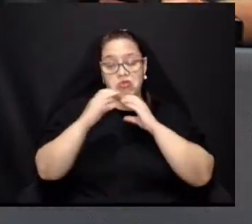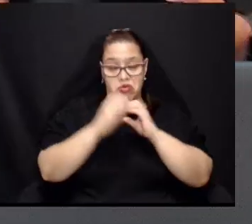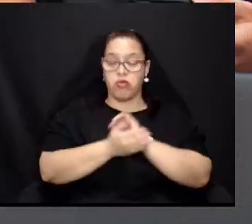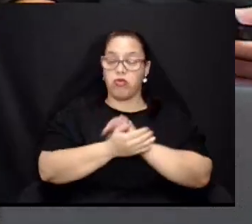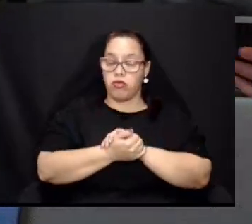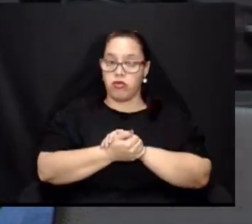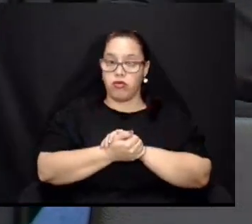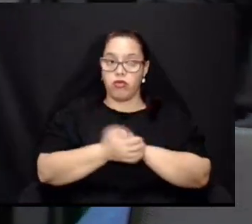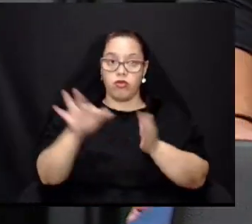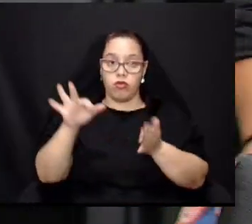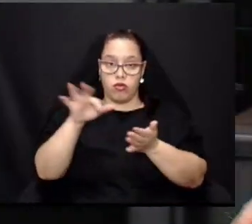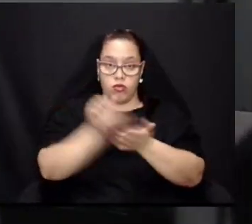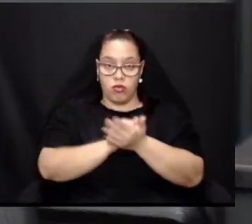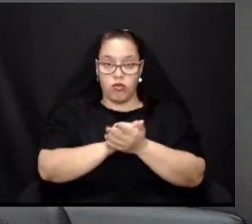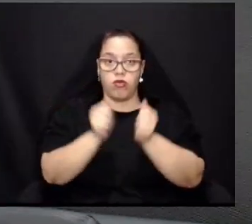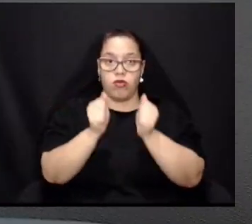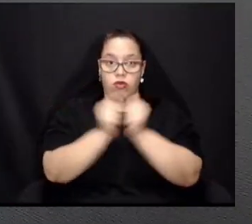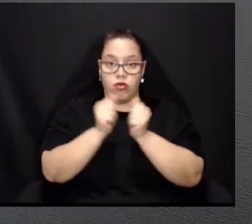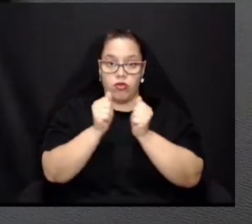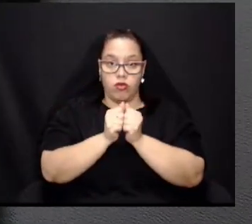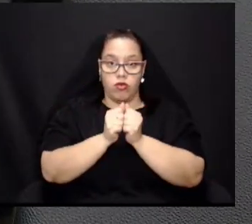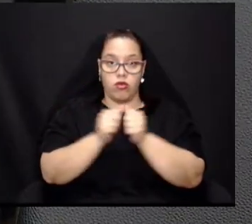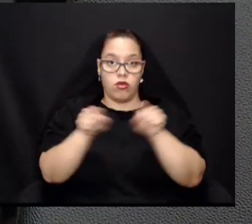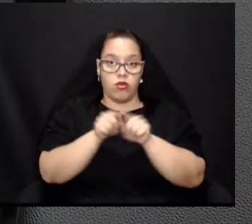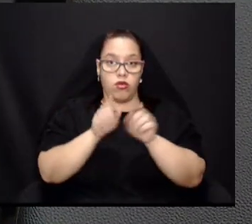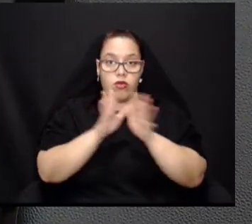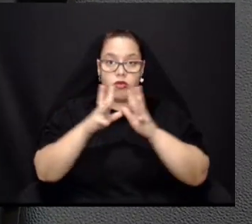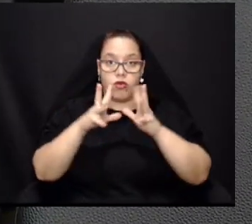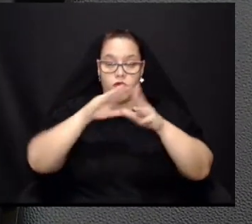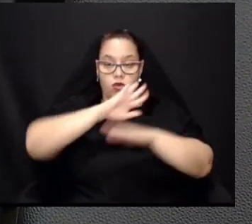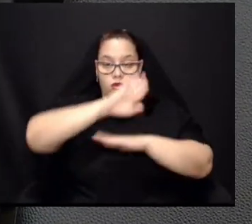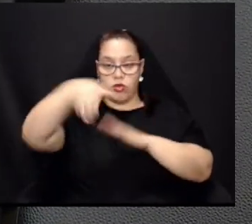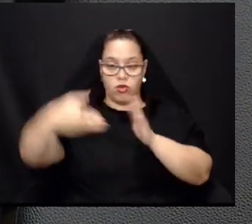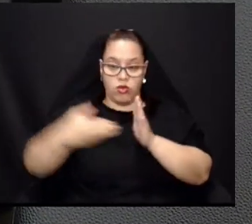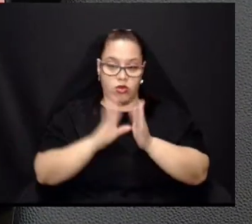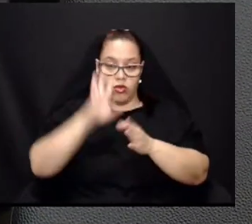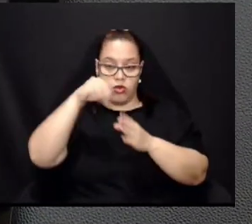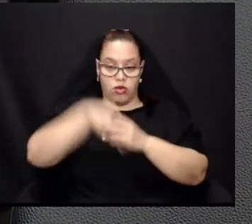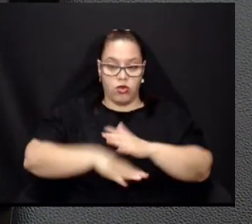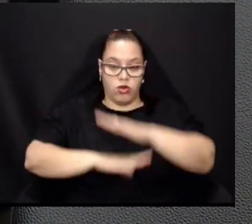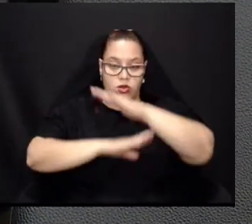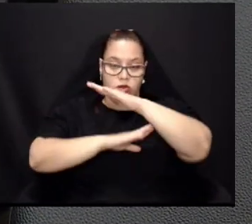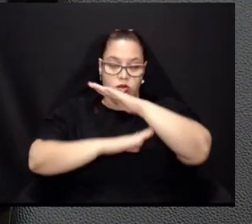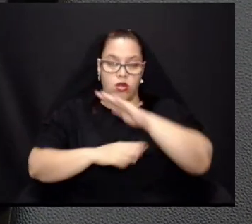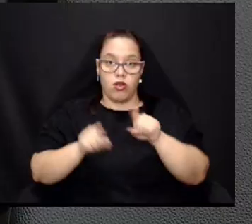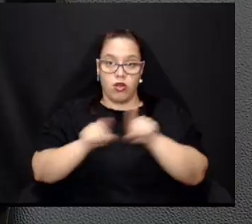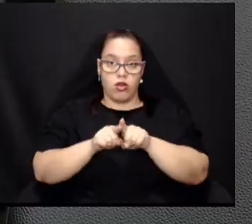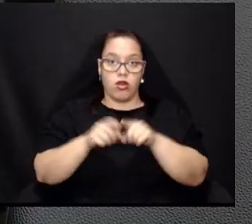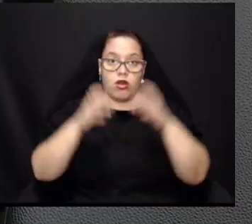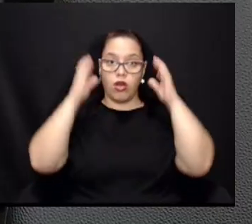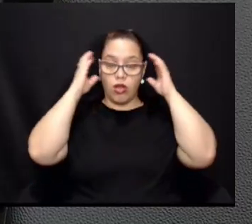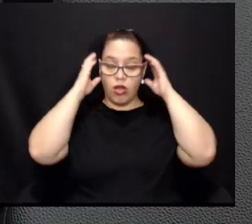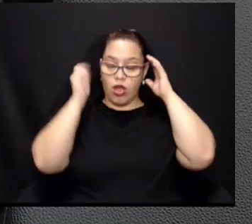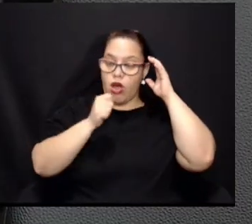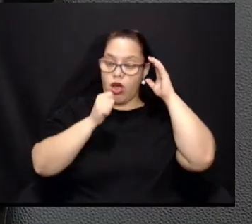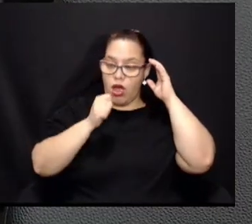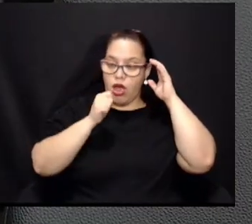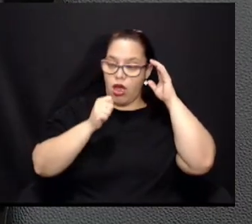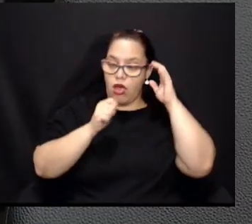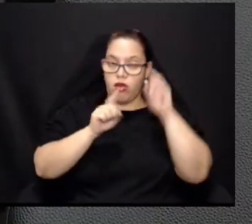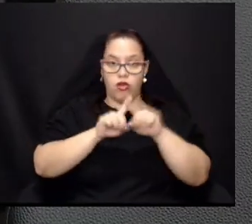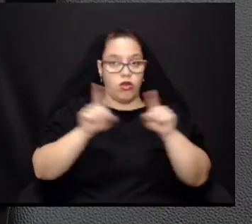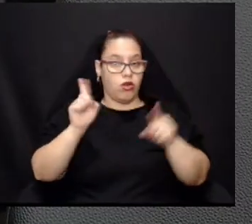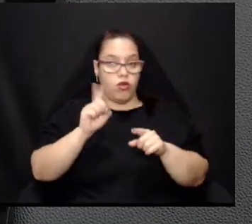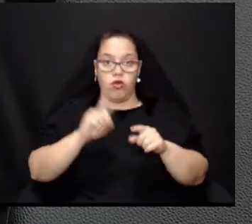com a gente e também tem acesso a tudo o que ocorre na casa. A gente tem também a rádio, A rádio não é da Câmara, a